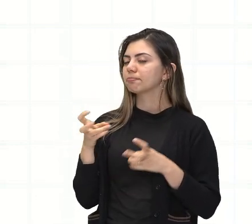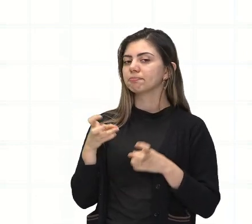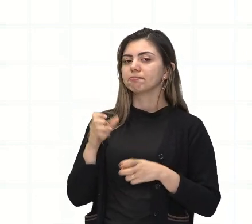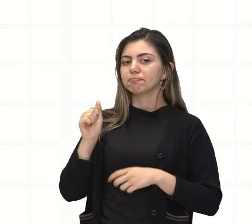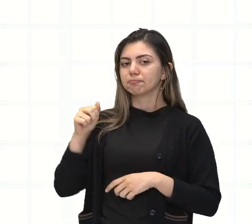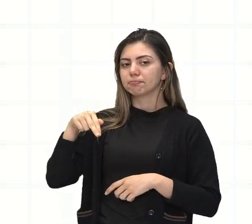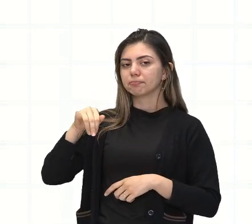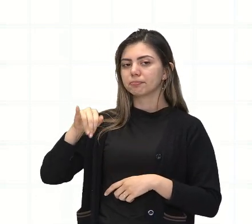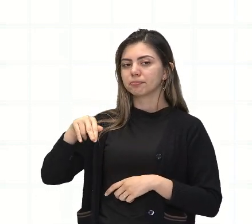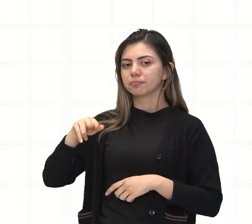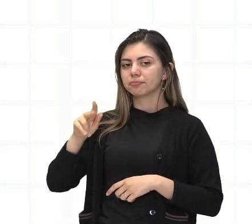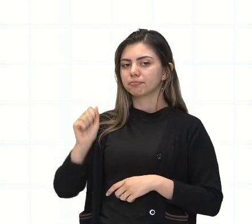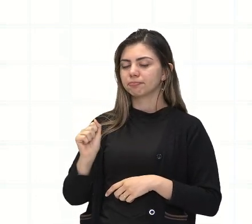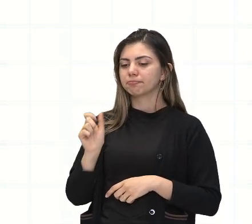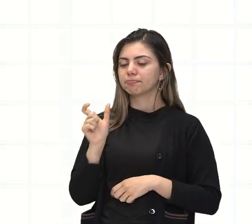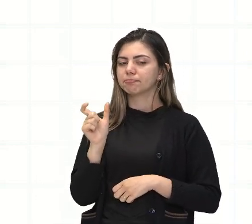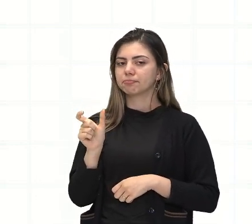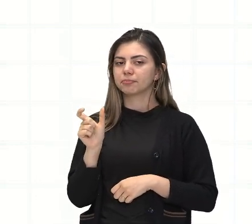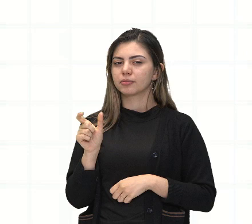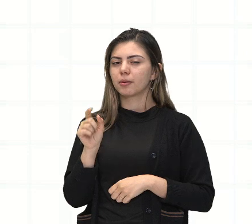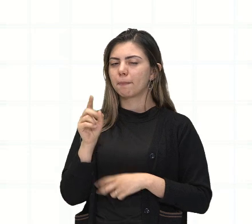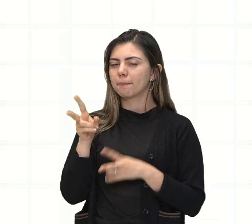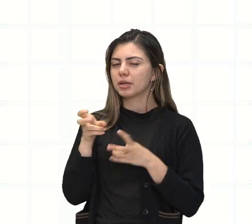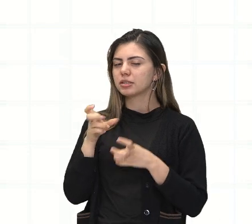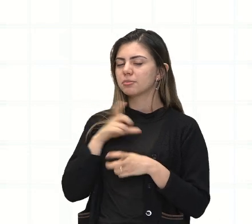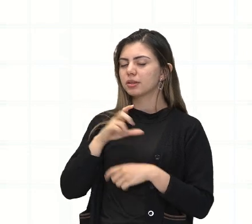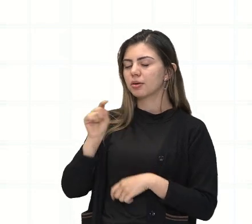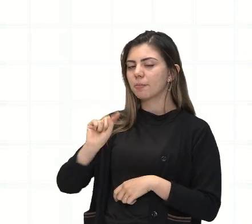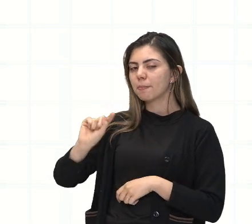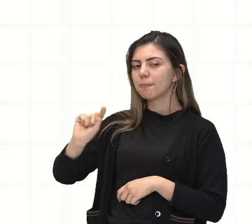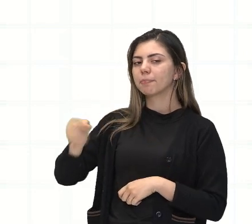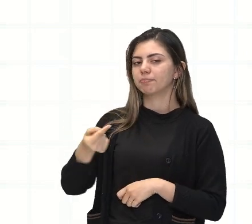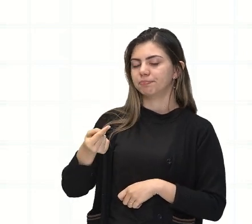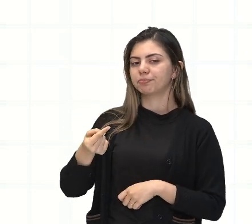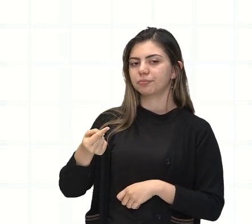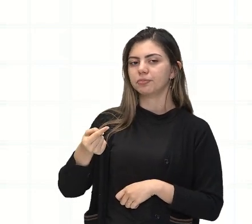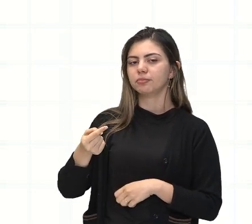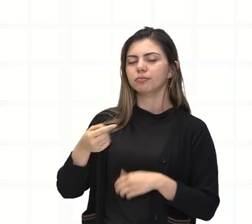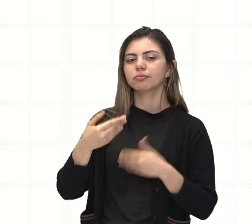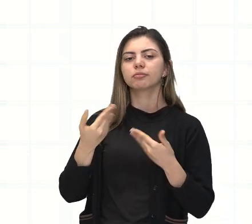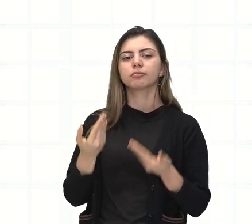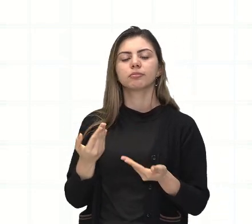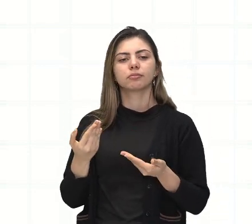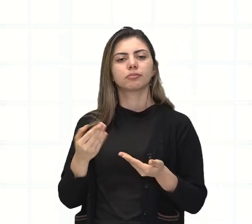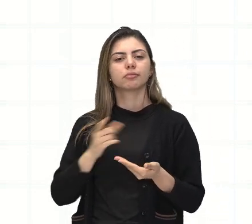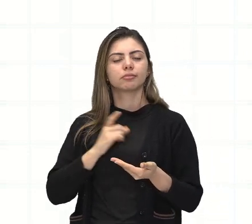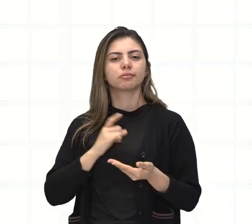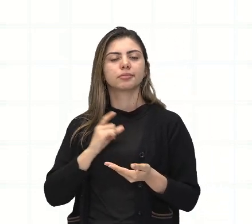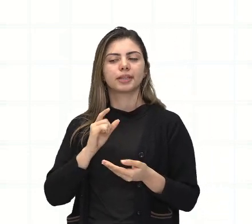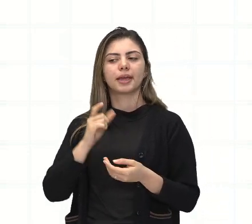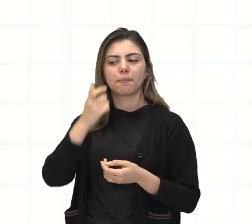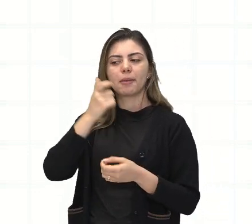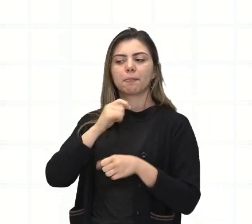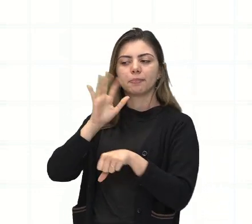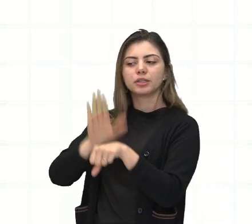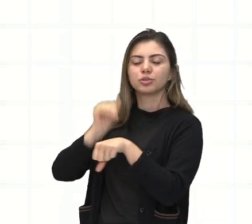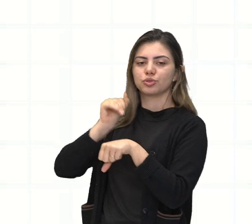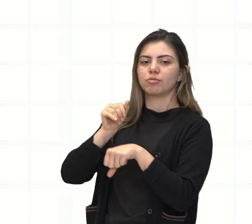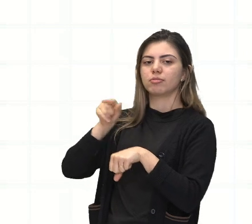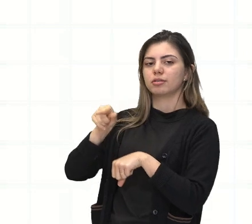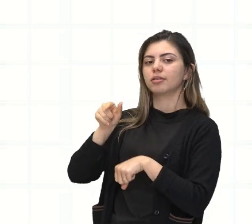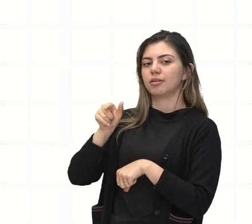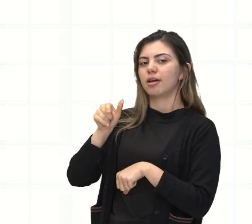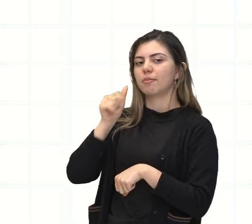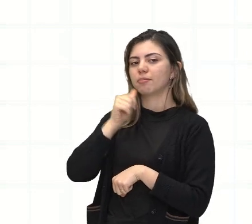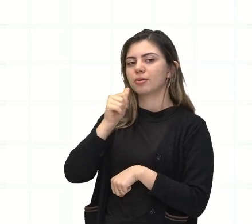Aninha, observem que temos uma vírgula, certo? Então, tem alguém chamando pela